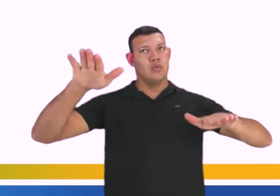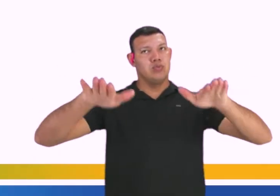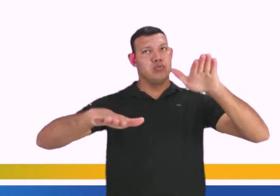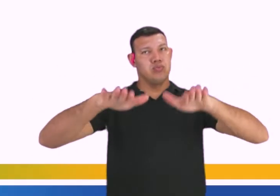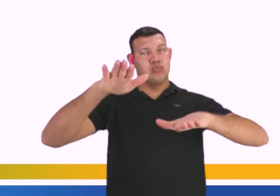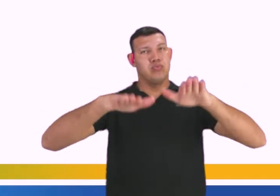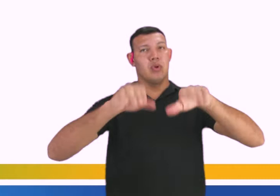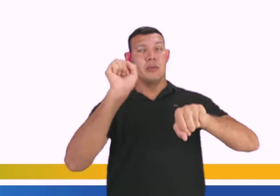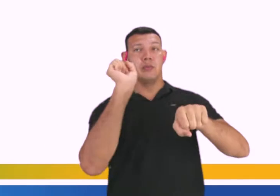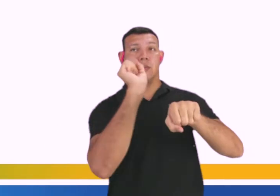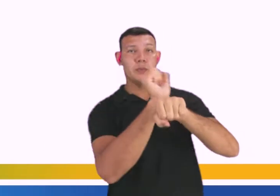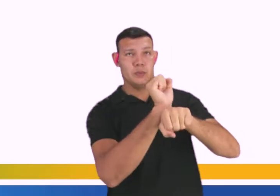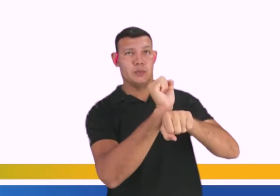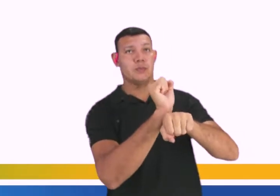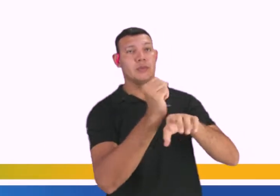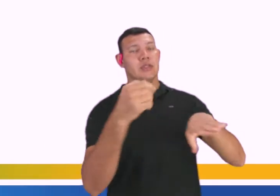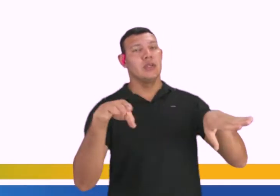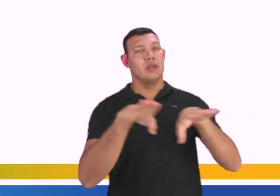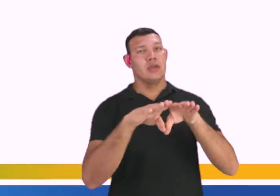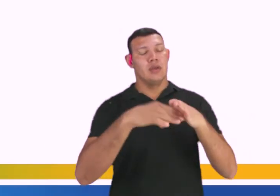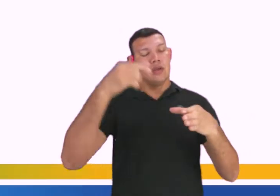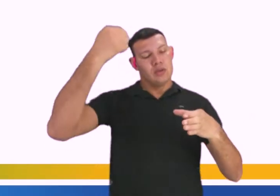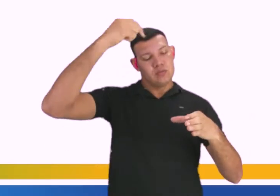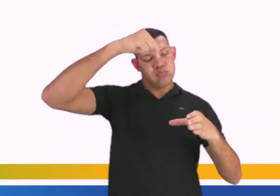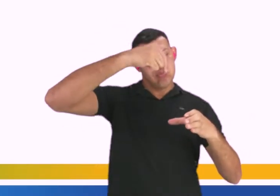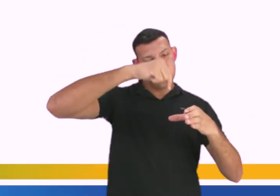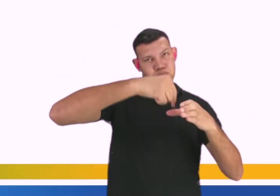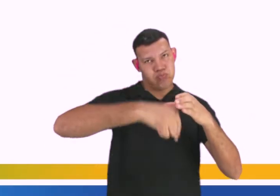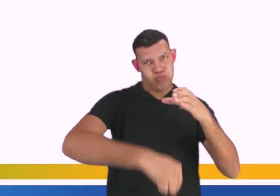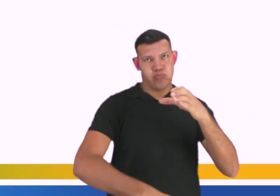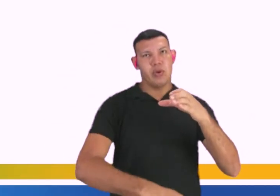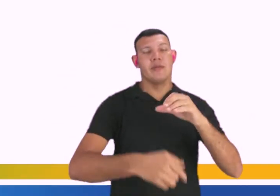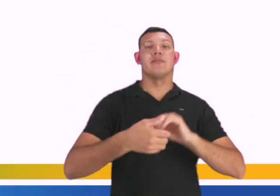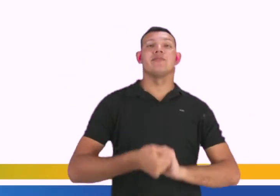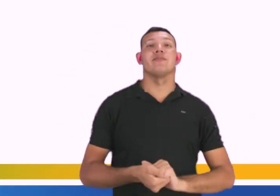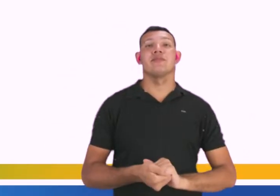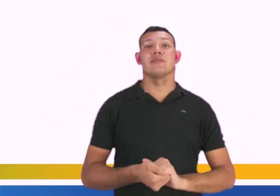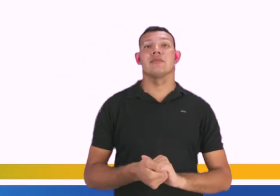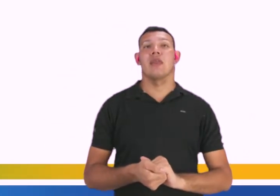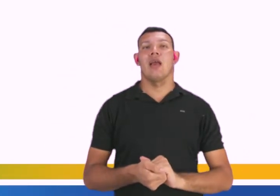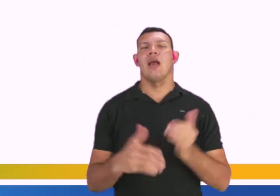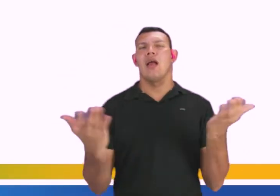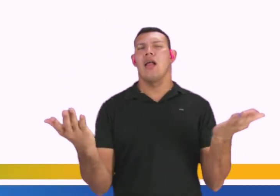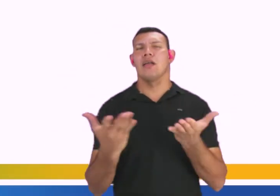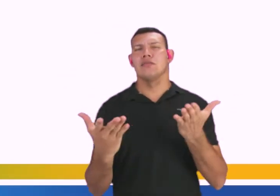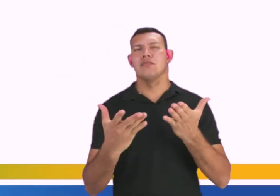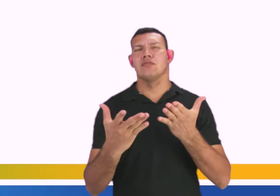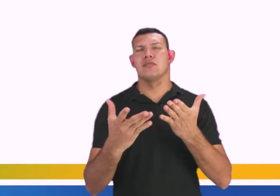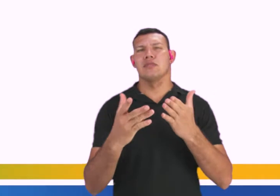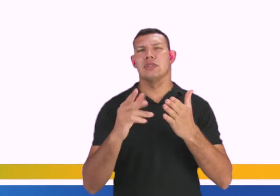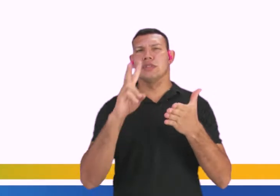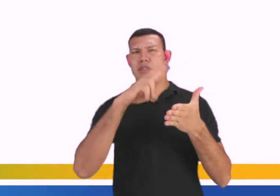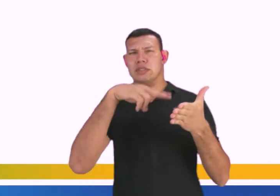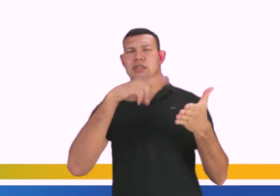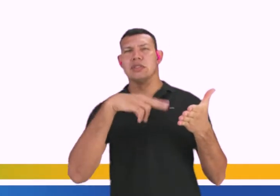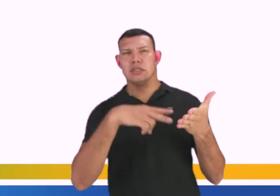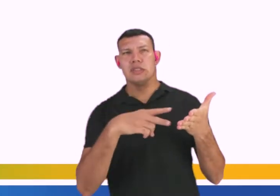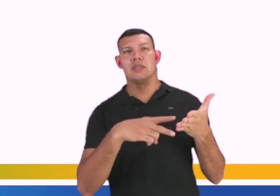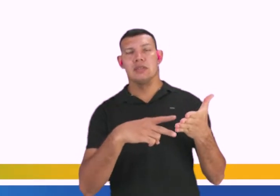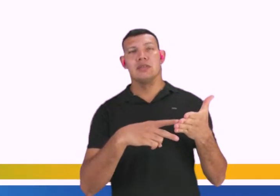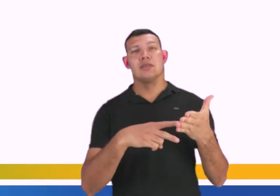e a diferença entre as profundidades dos pontos. Então, a partir desse enunciado, tem a equação, o chamado de